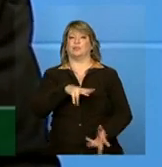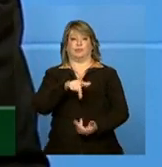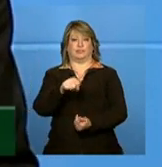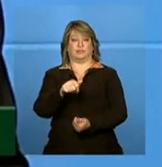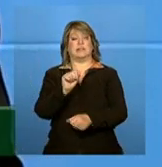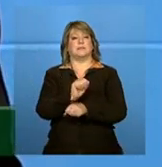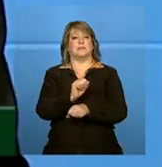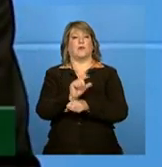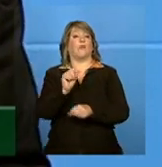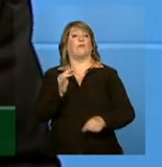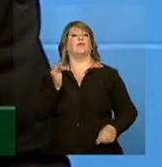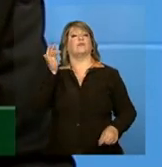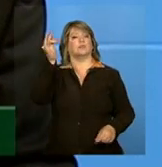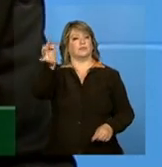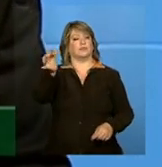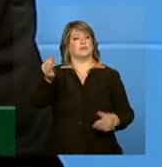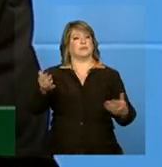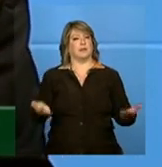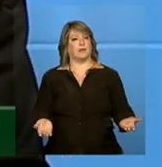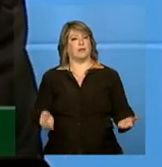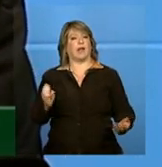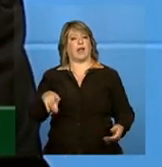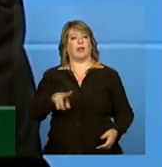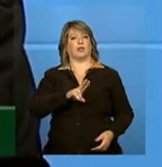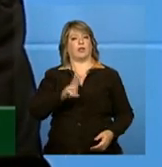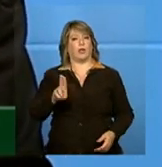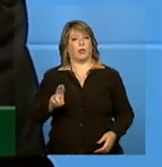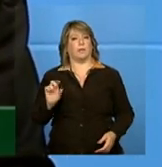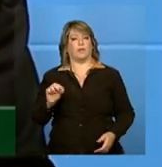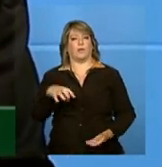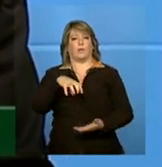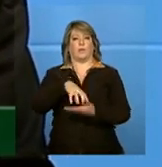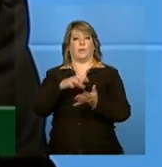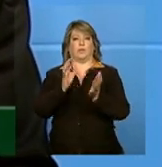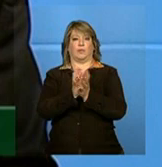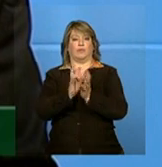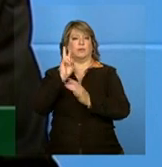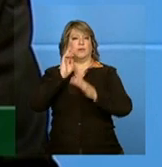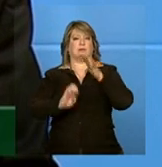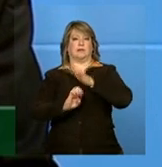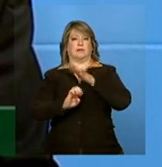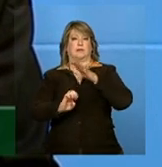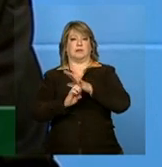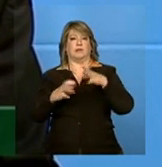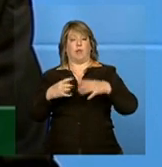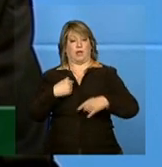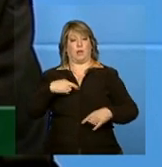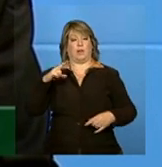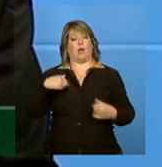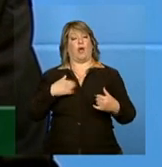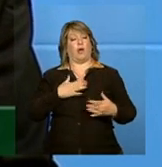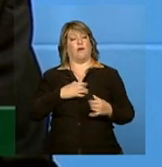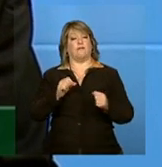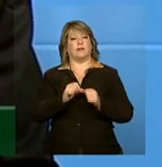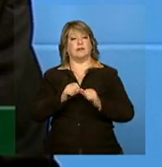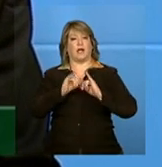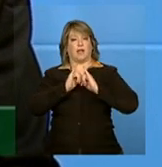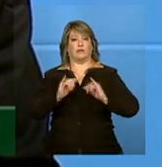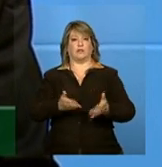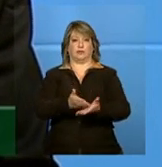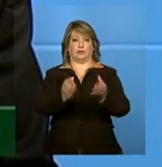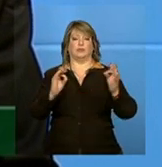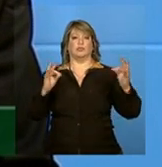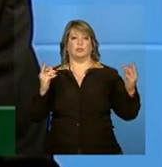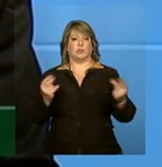esperança do futuro. Portanto, em nome da comunidade empresarial da qual represento, gostaria de fazer uma chamada a todos